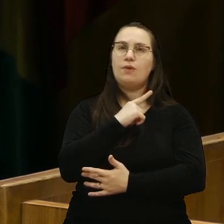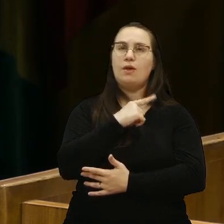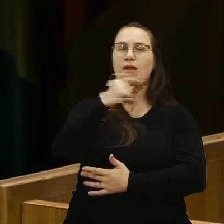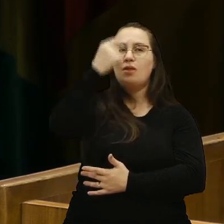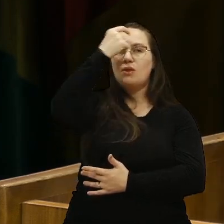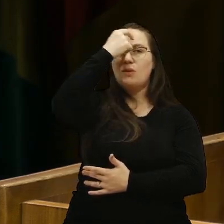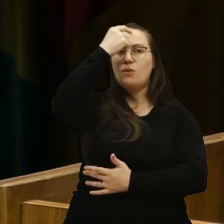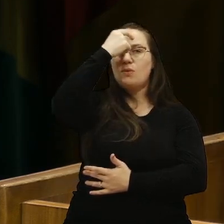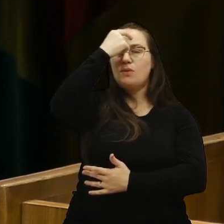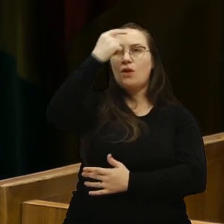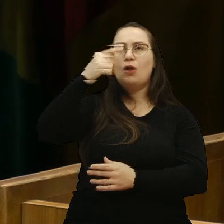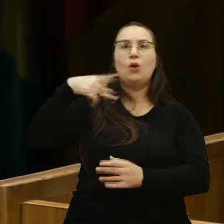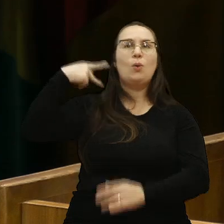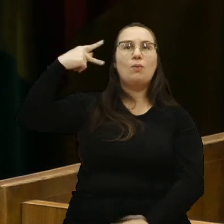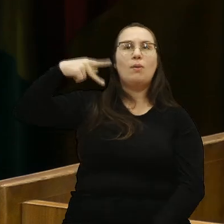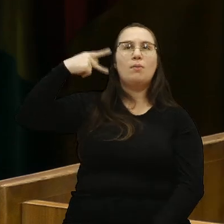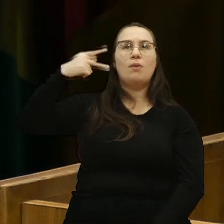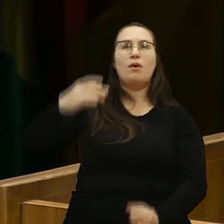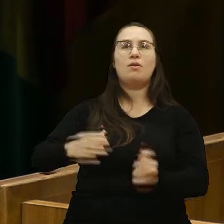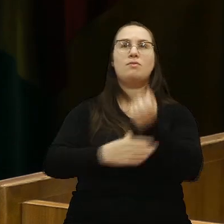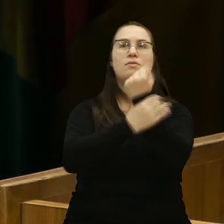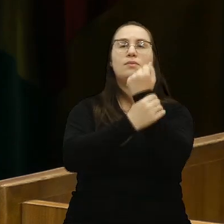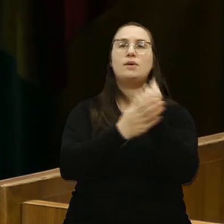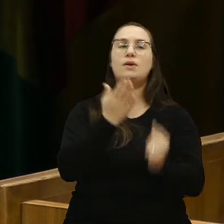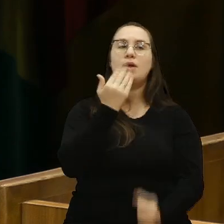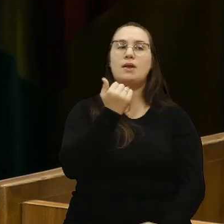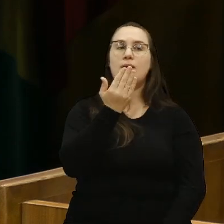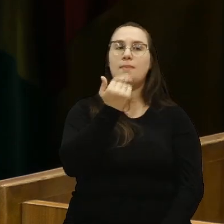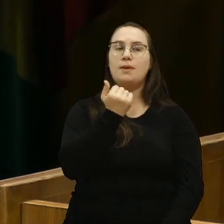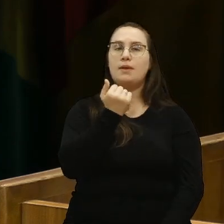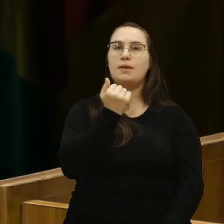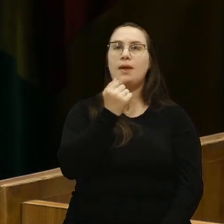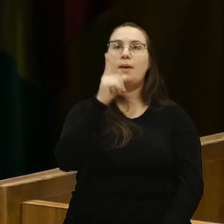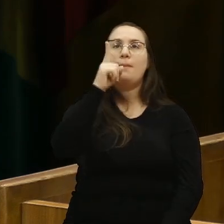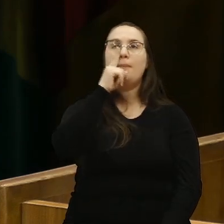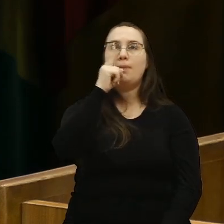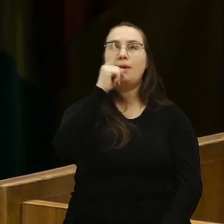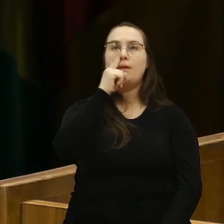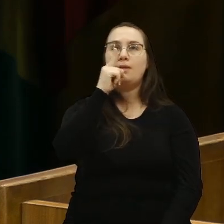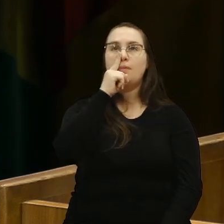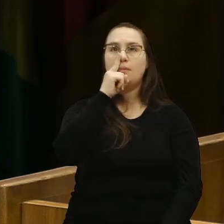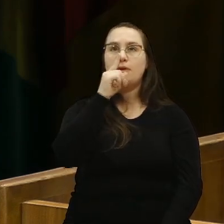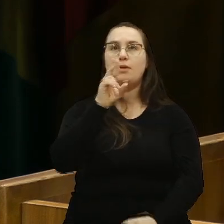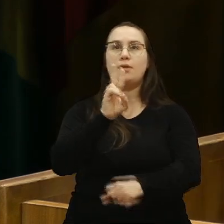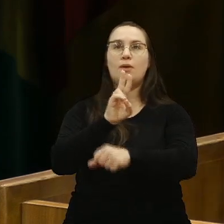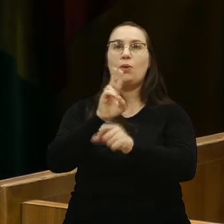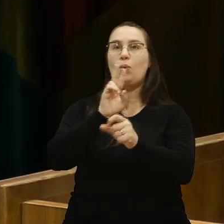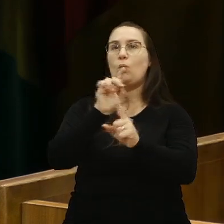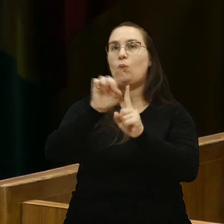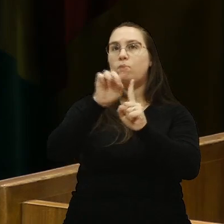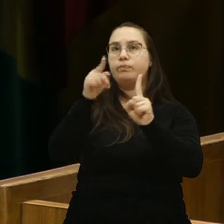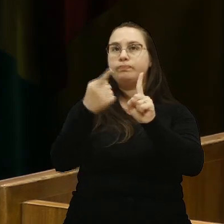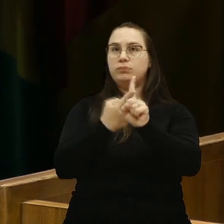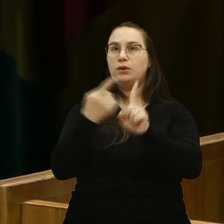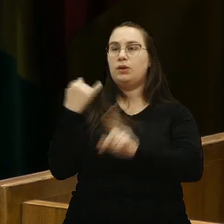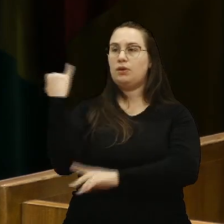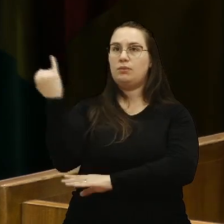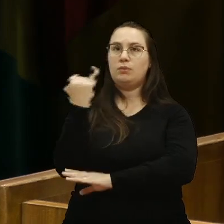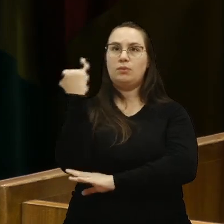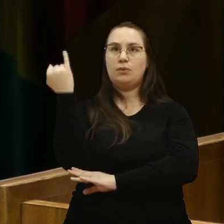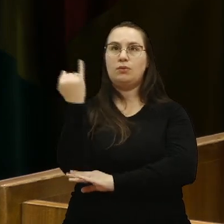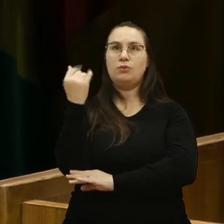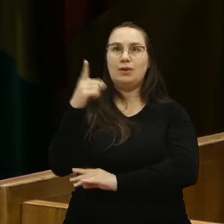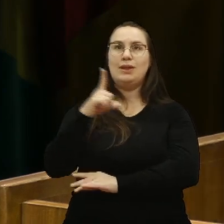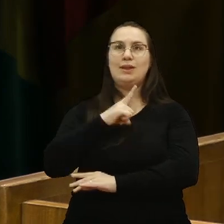noção de que uma política de segurança alimentar para as mães que estão gestando crianças na nossa cidade é fundamental para que essas crianças tenham